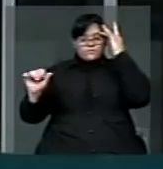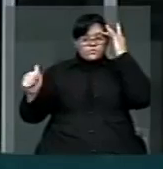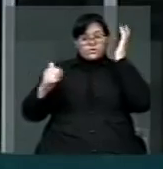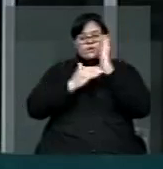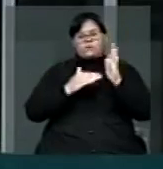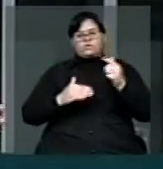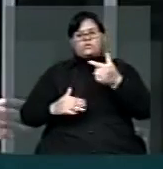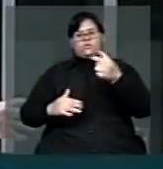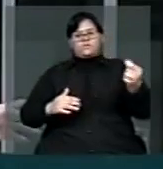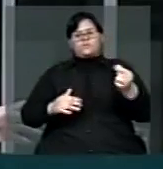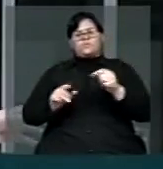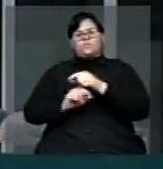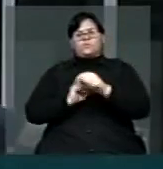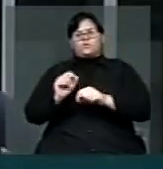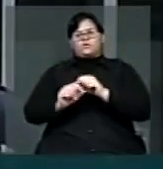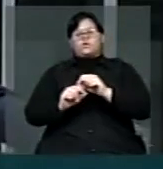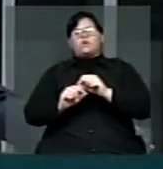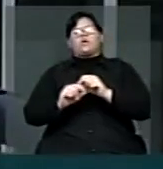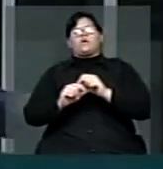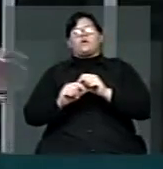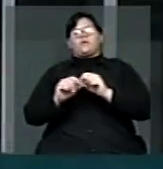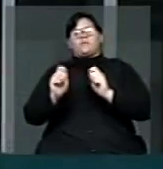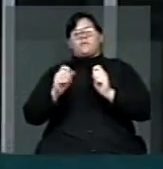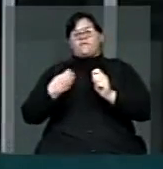aumentou em 9,2 anos,